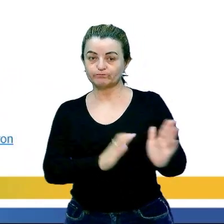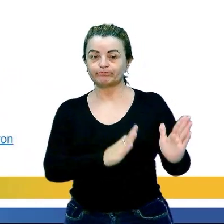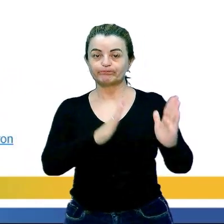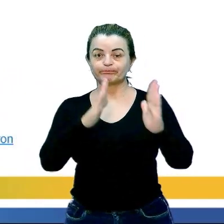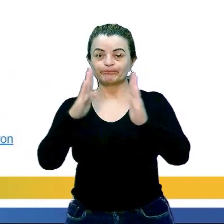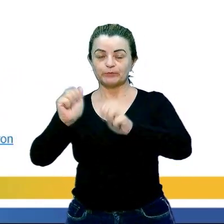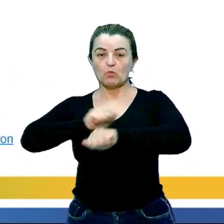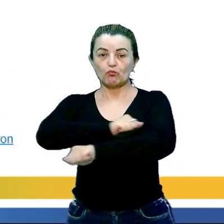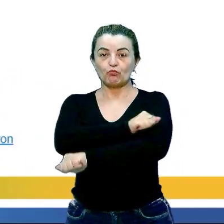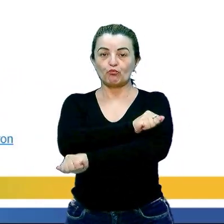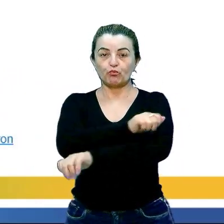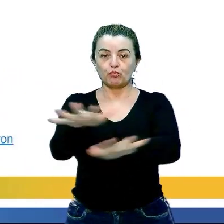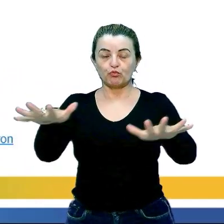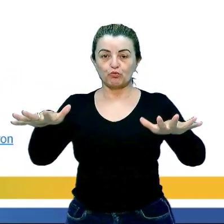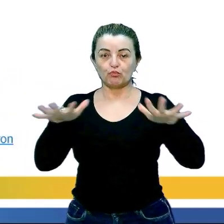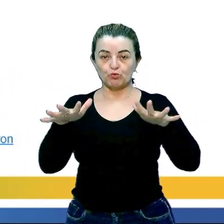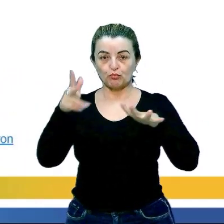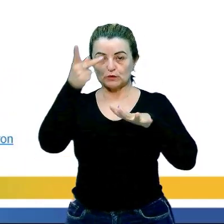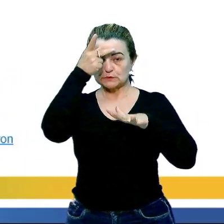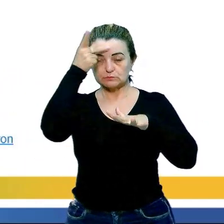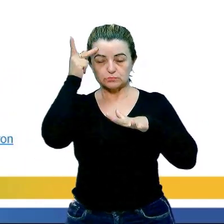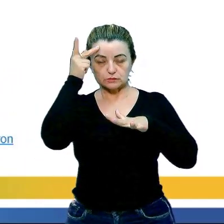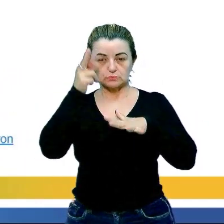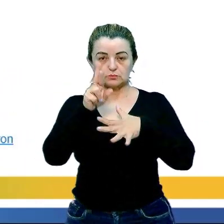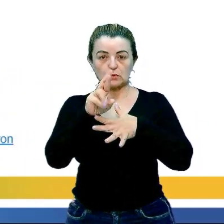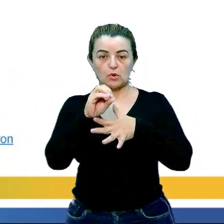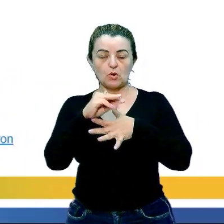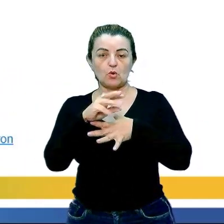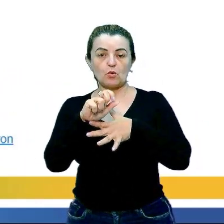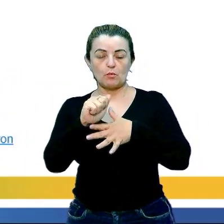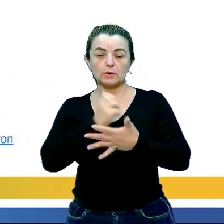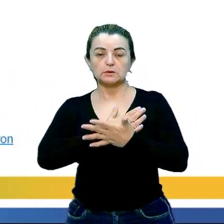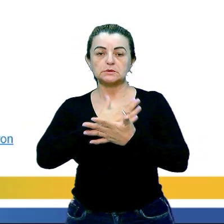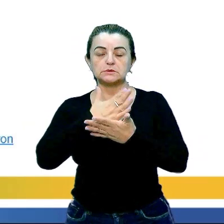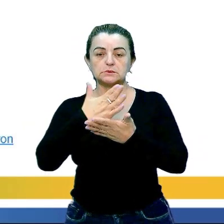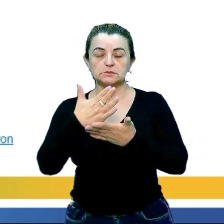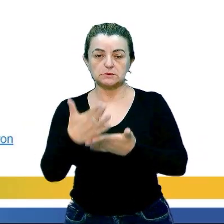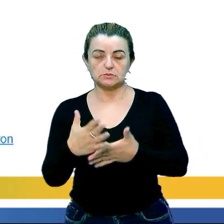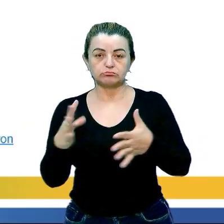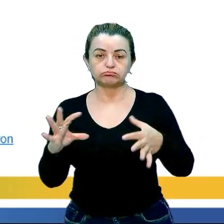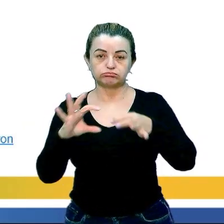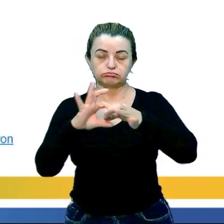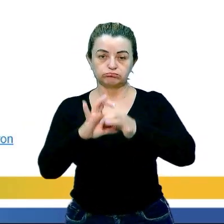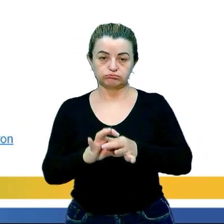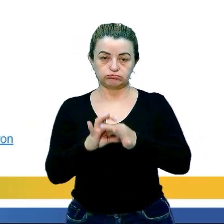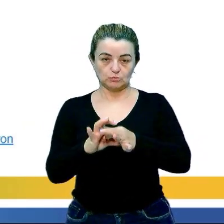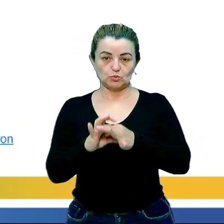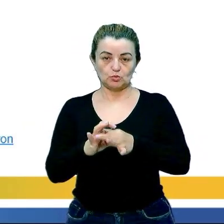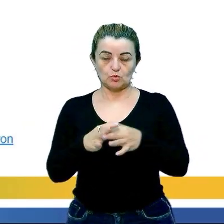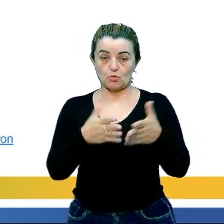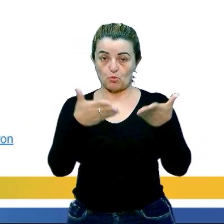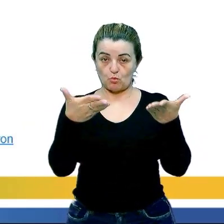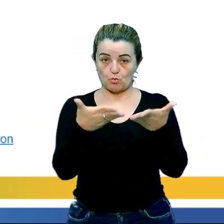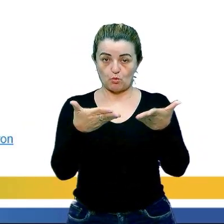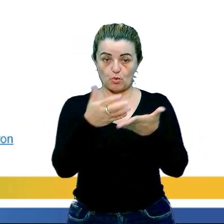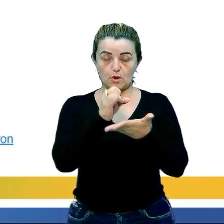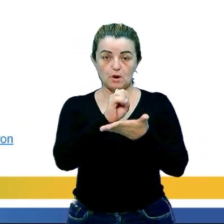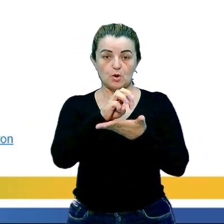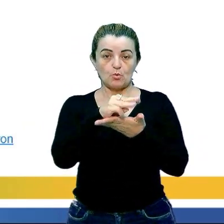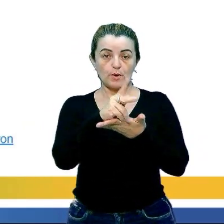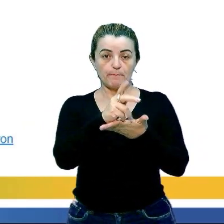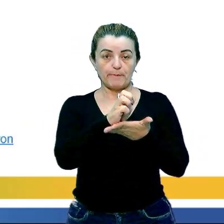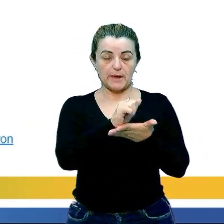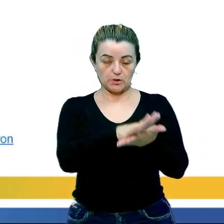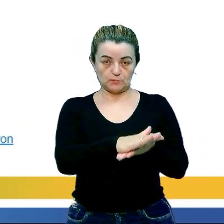da expansão romana. Inicia-se na República, mas, né, se consolida no Império, essa conquista de